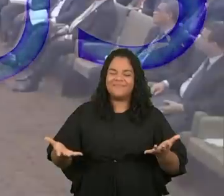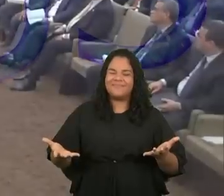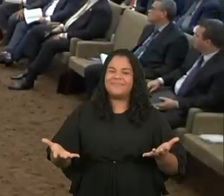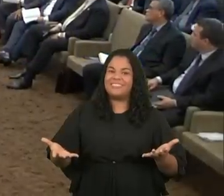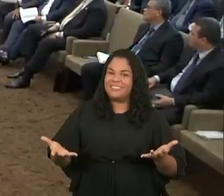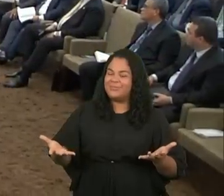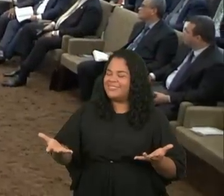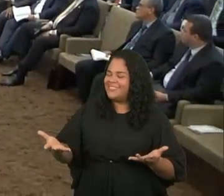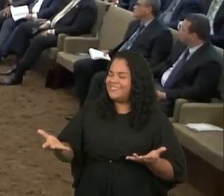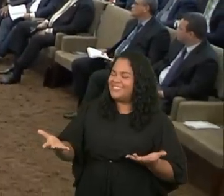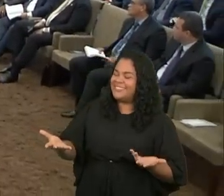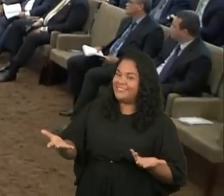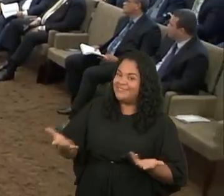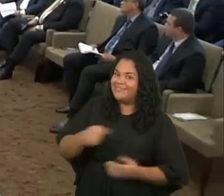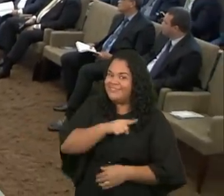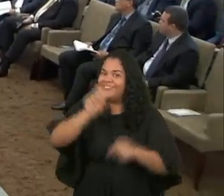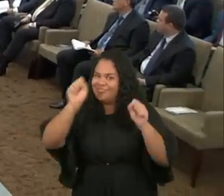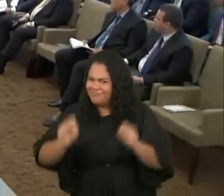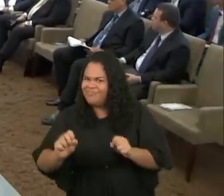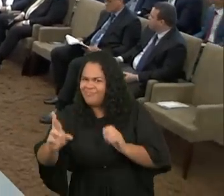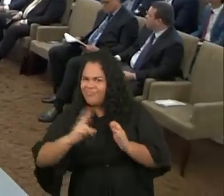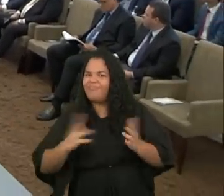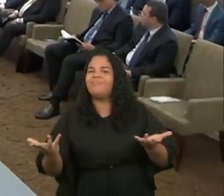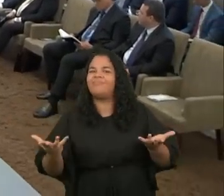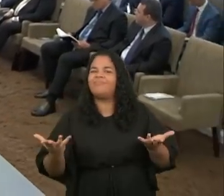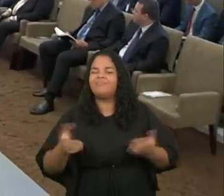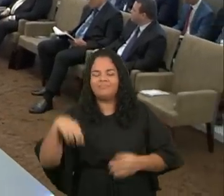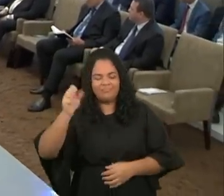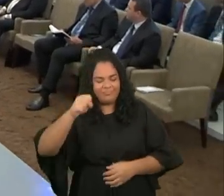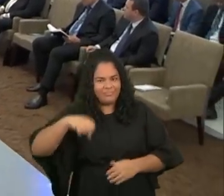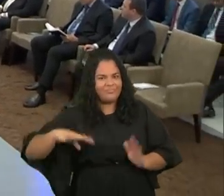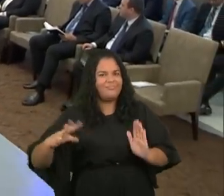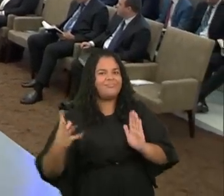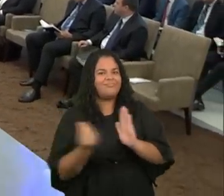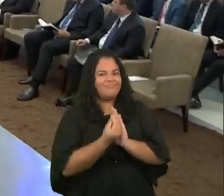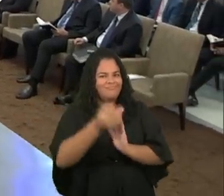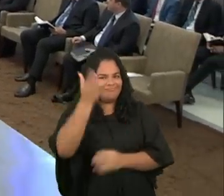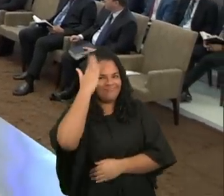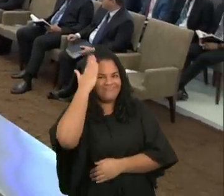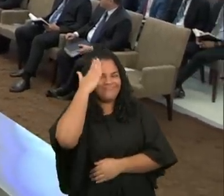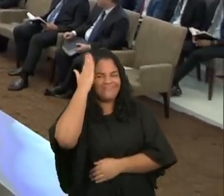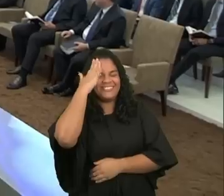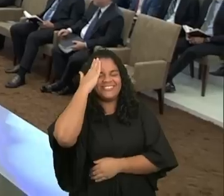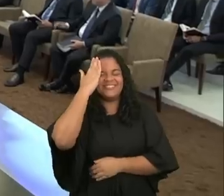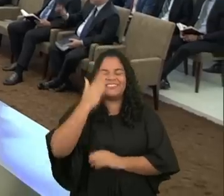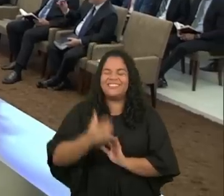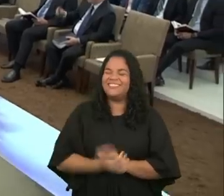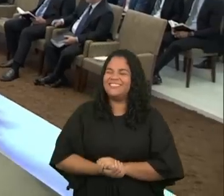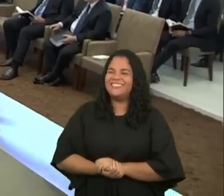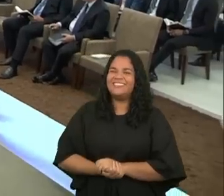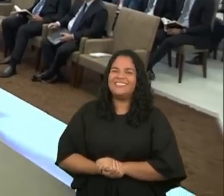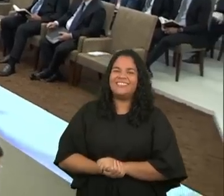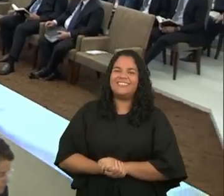Respondei-me, se é que sabes. A igreja sabe, a juventude de Pernambuco sabe, diga glória a Deus.